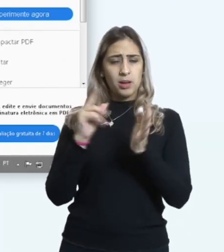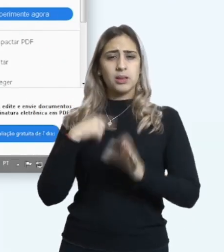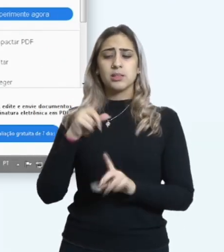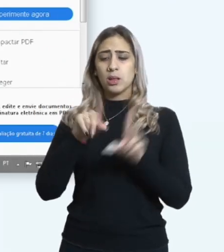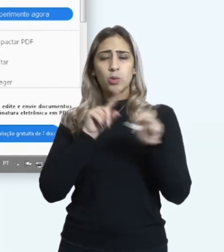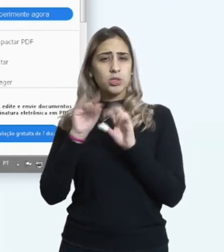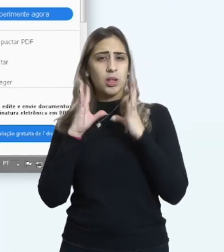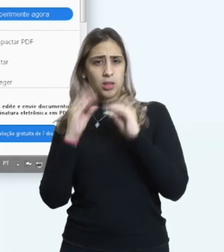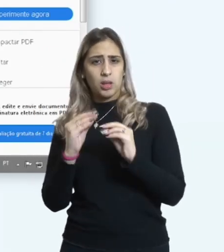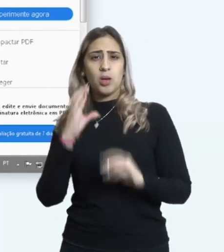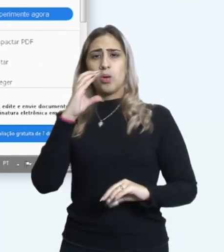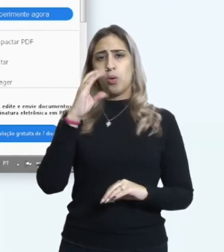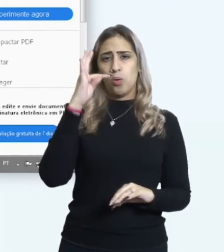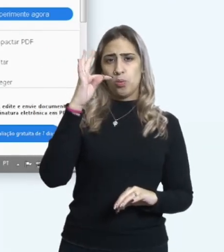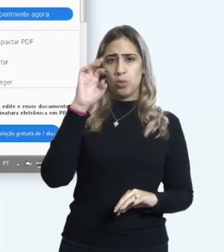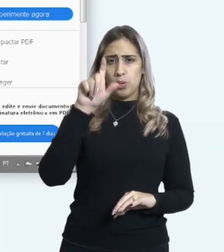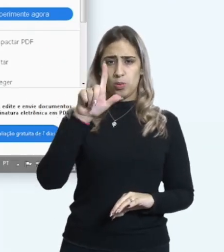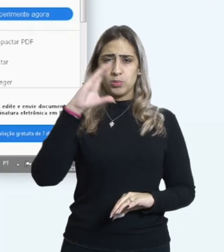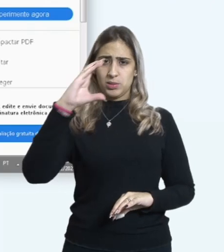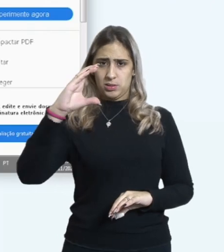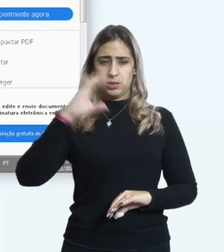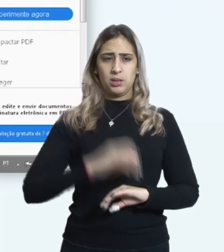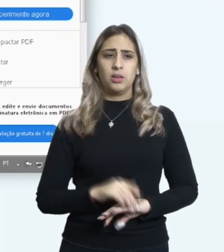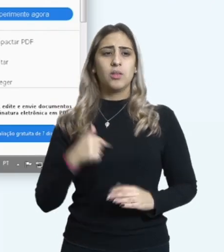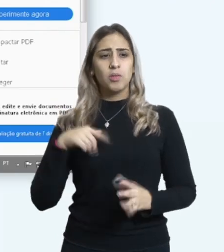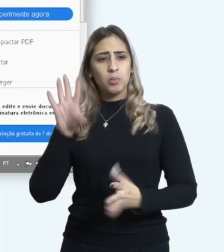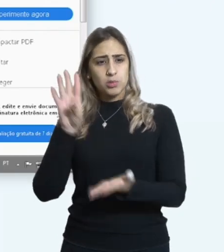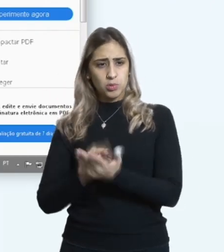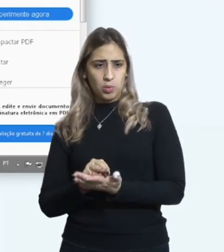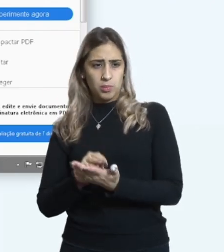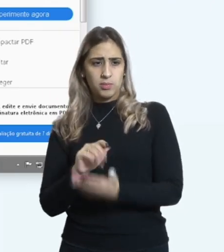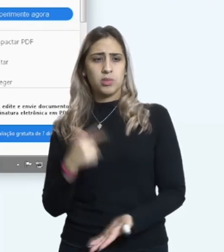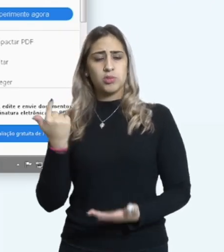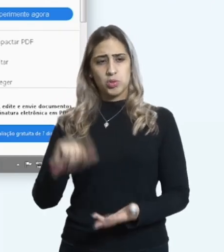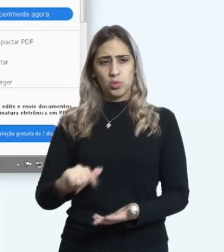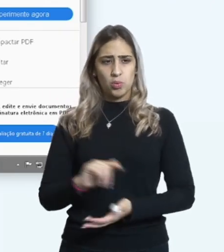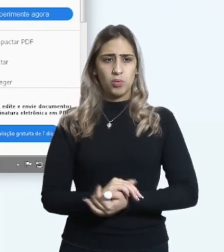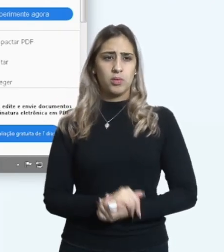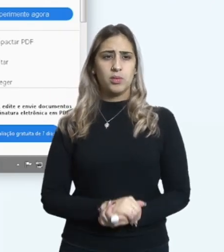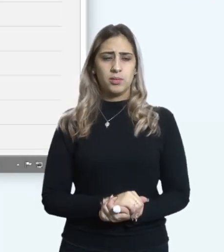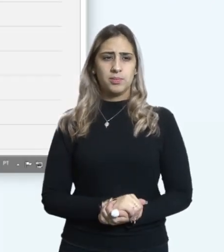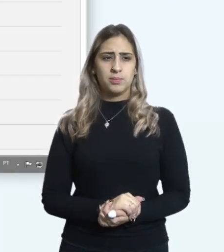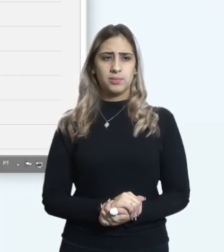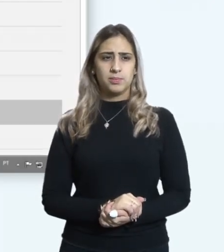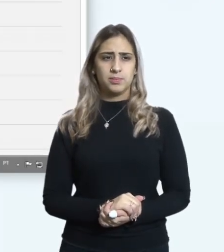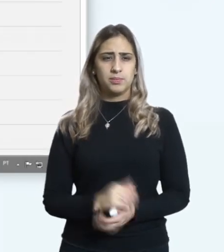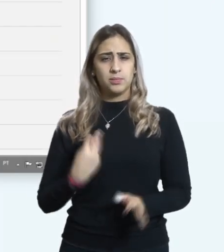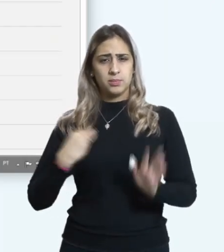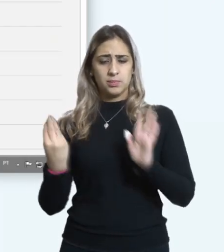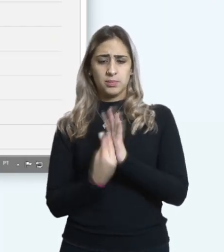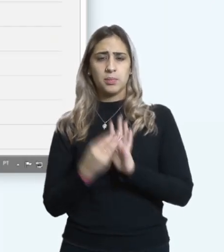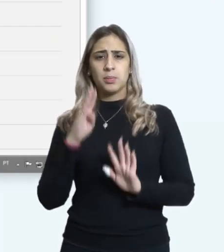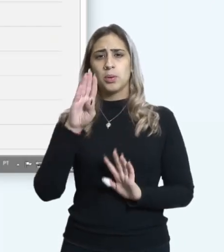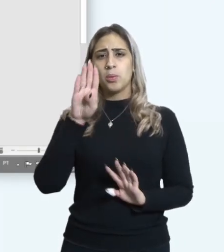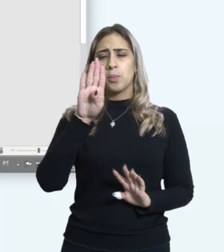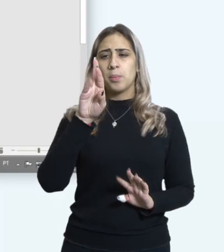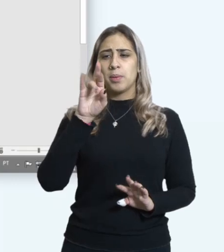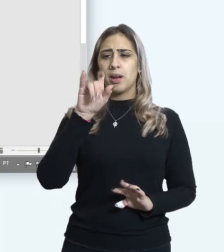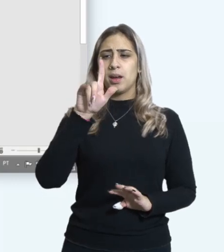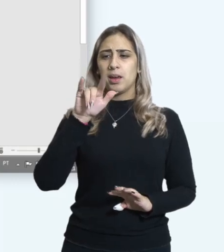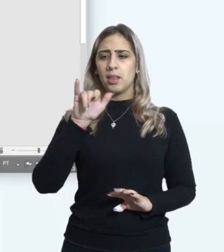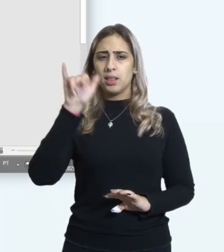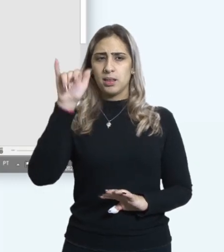tudo, Ctrl C, vamos copiar, vamos manter o arquivo, porque depois nós vamos fazer a adaptação para o Braille,